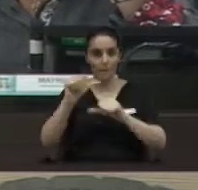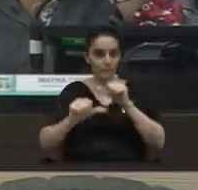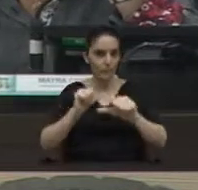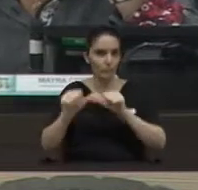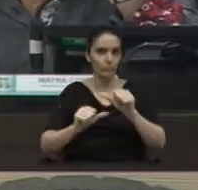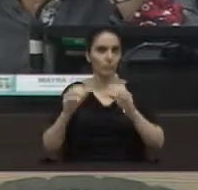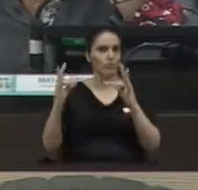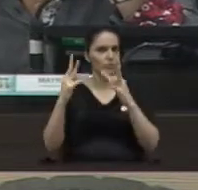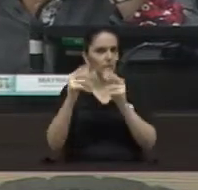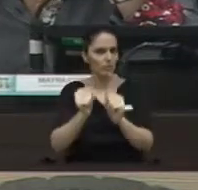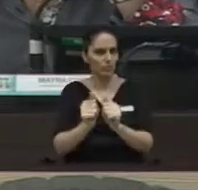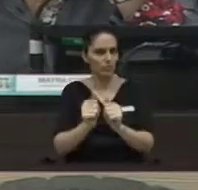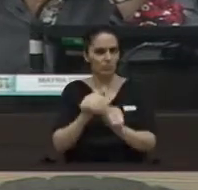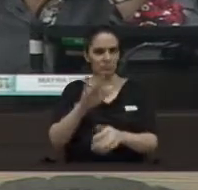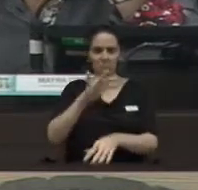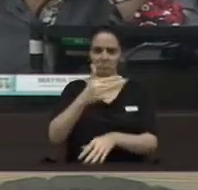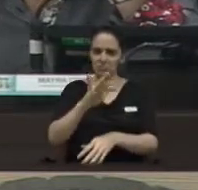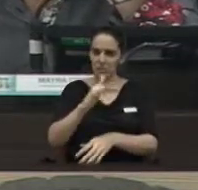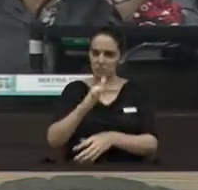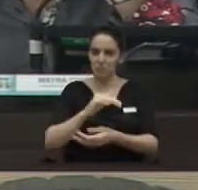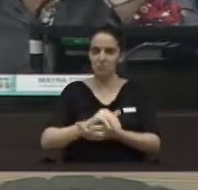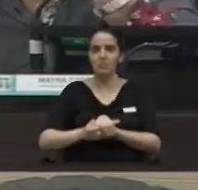já temos quase